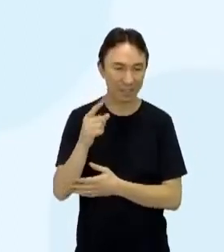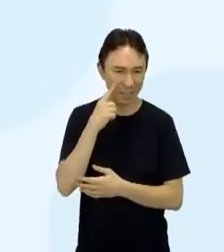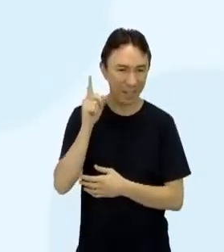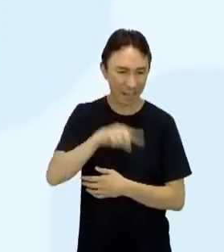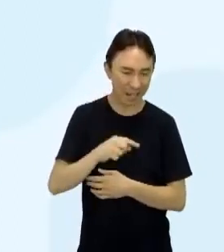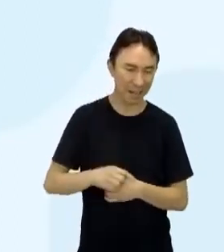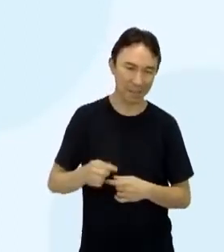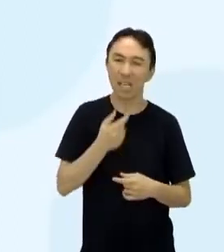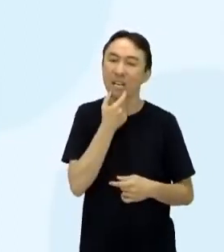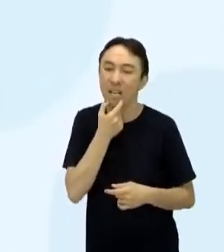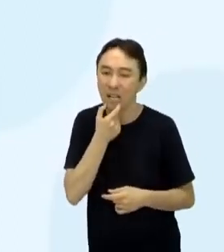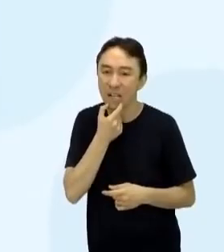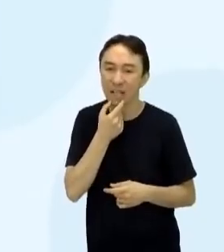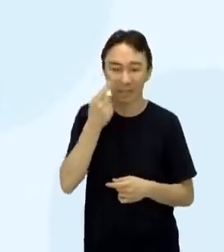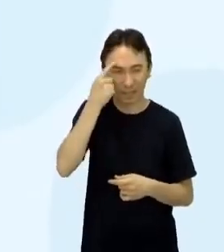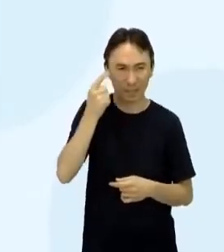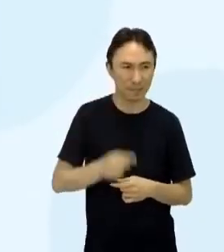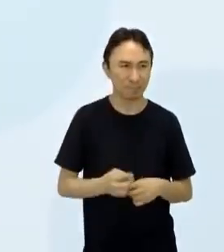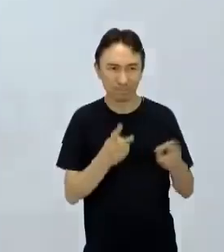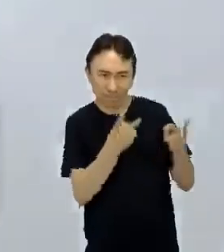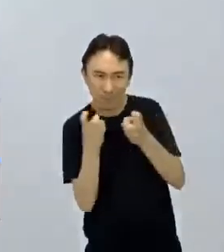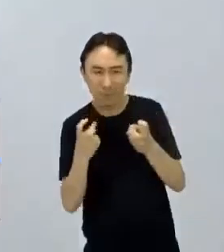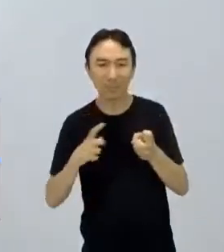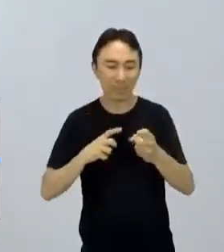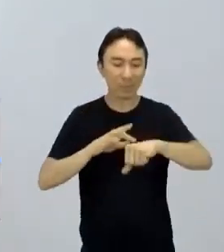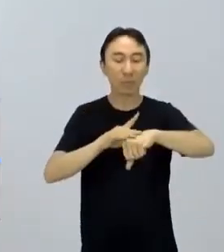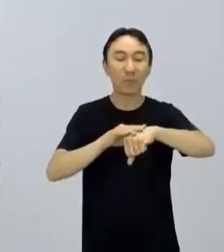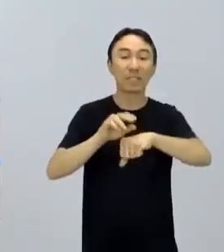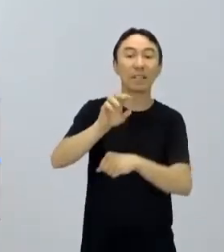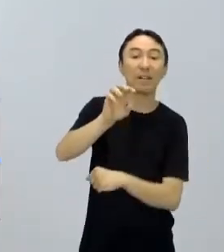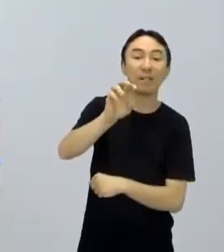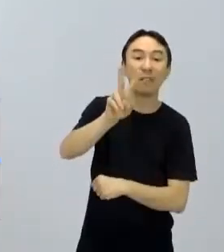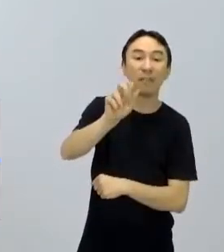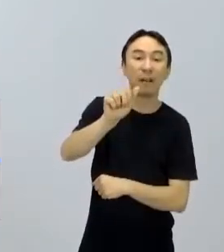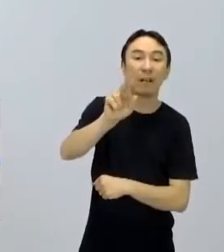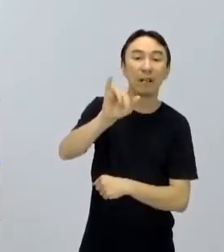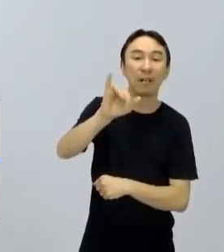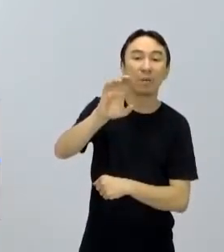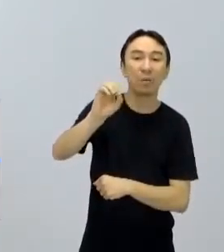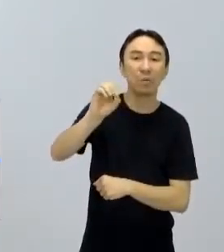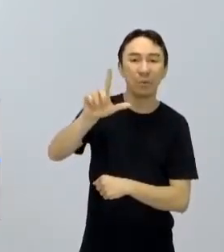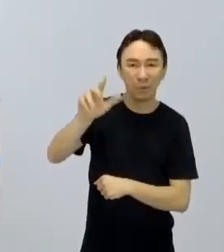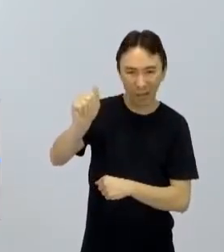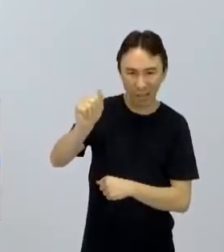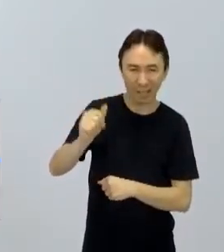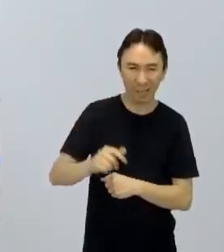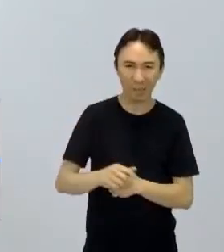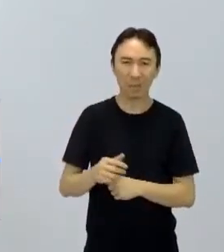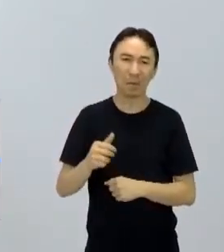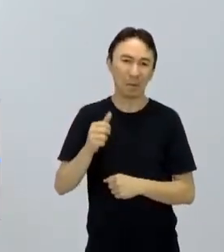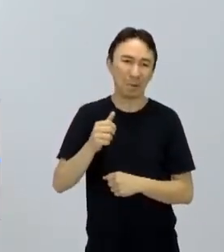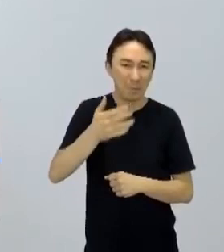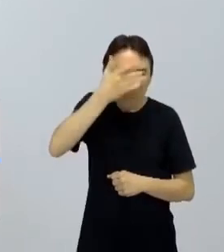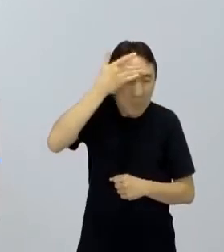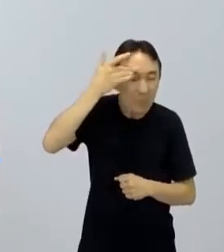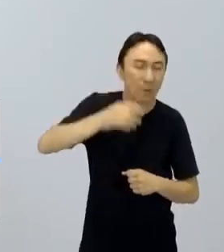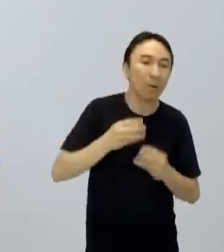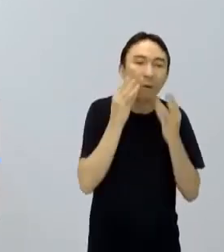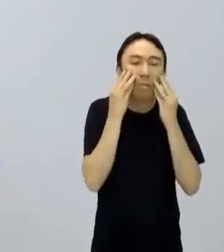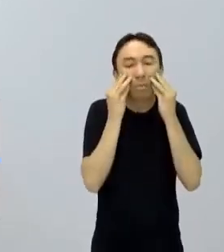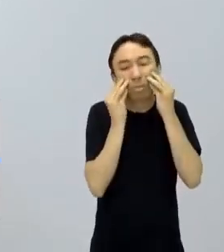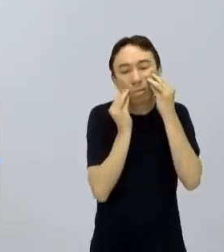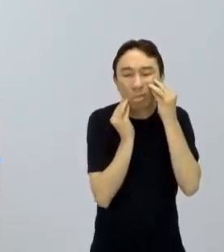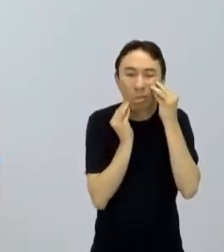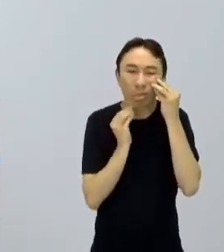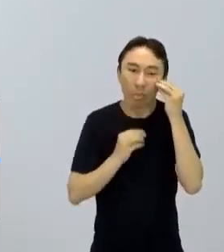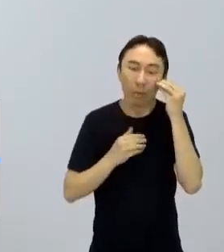mundo inteiro, perdão, que era uma doença que ela desfigurava a pessoa, podia levar à morte, tal, ele matava muita